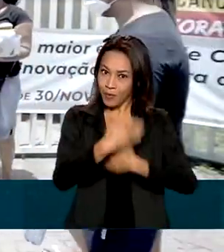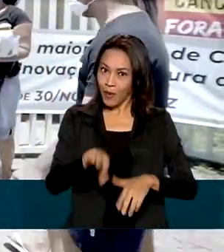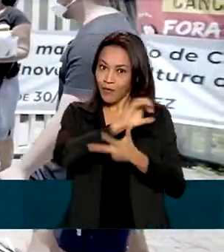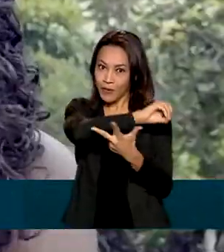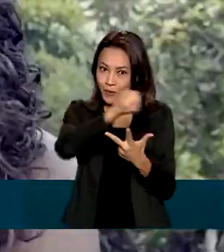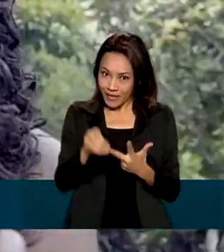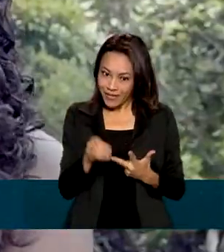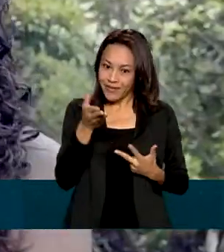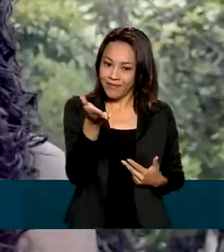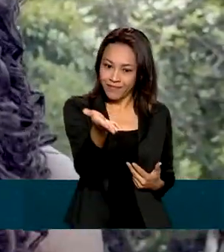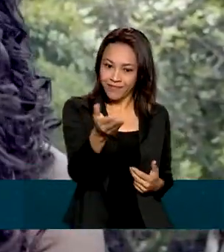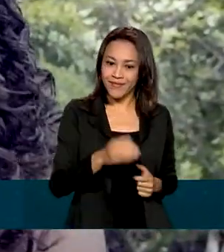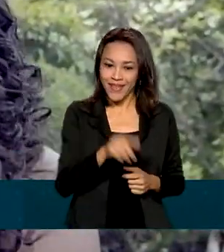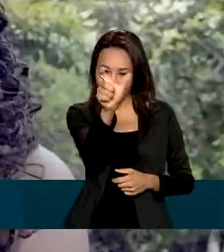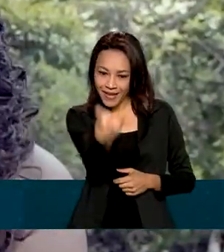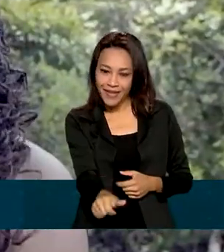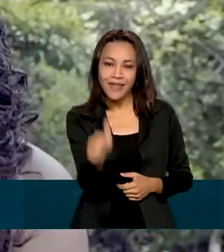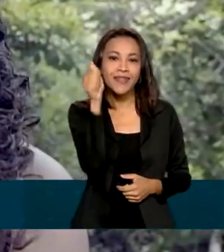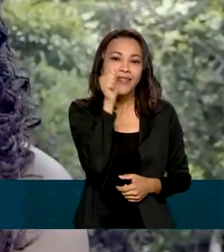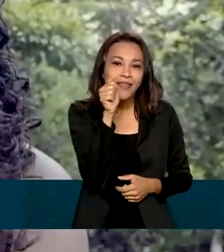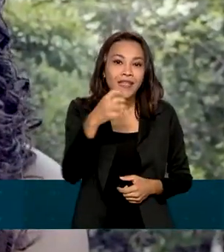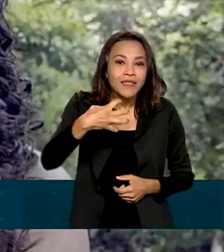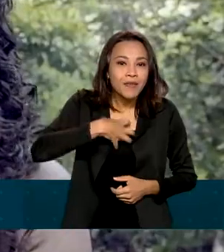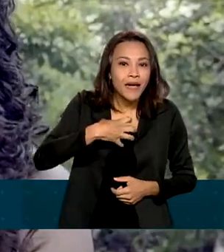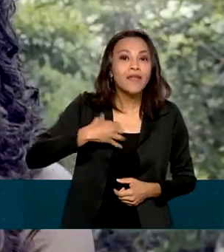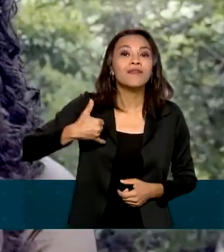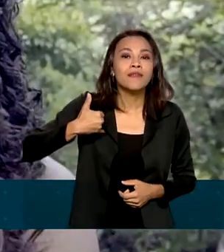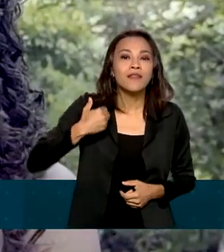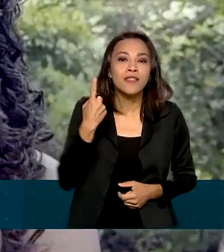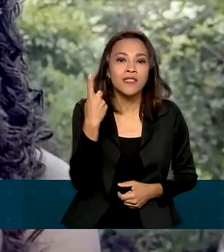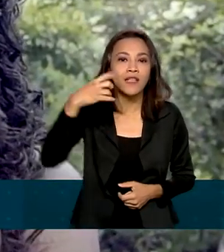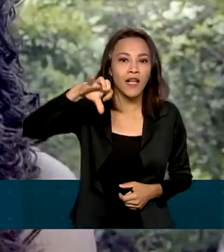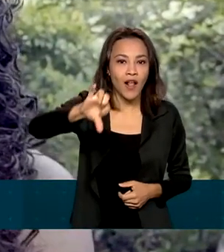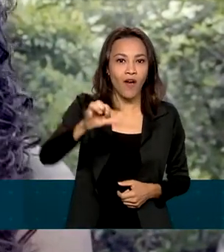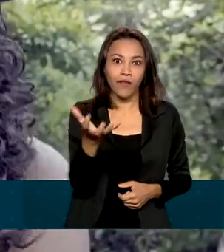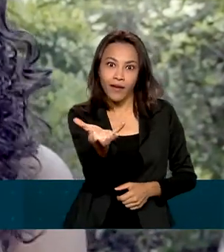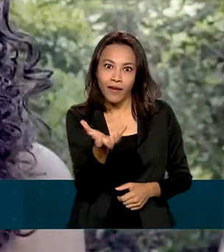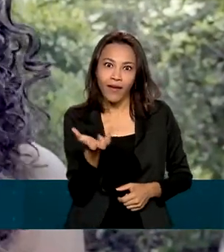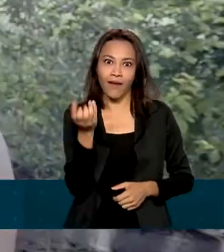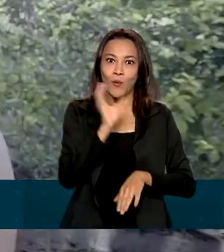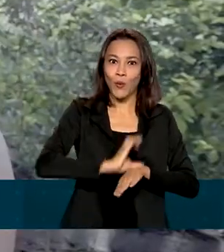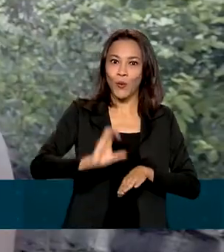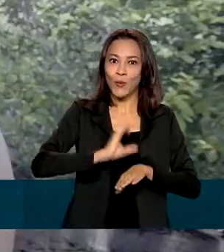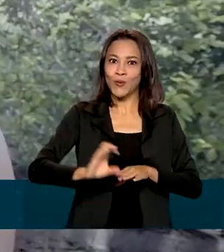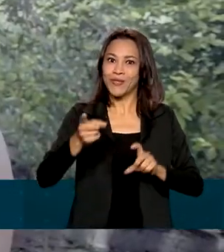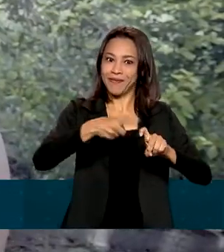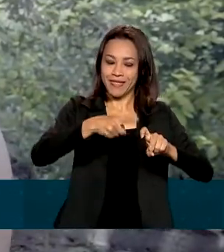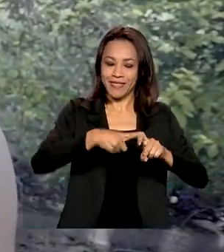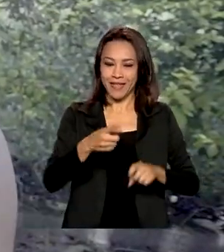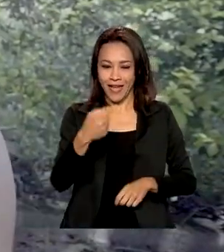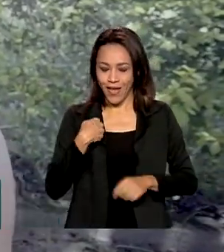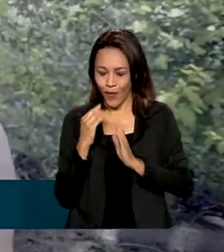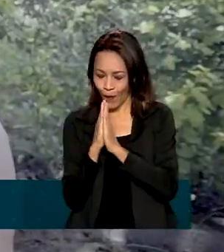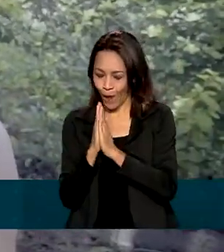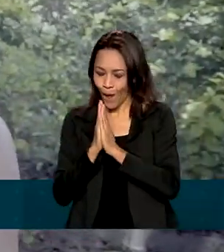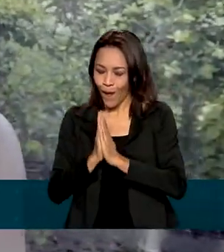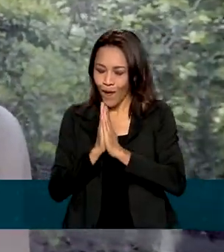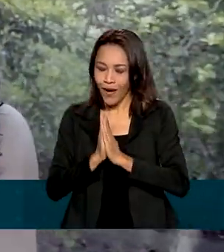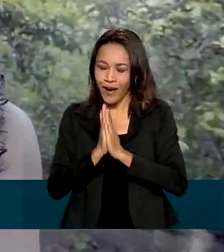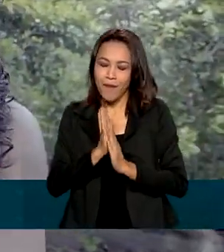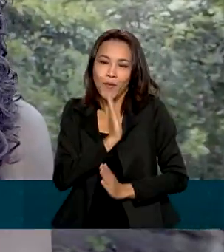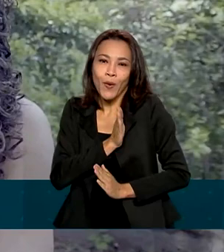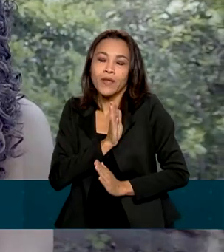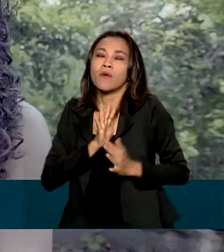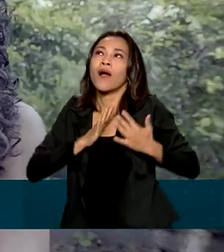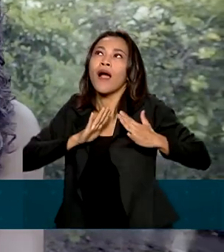ainda estão no páreo a baiana Mel de 19 anos quero uma vaga em medicina fez uma oração né para acalmar o coração